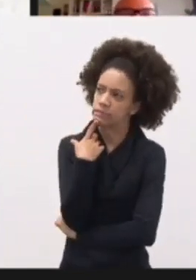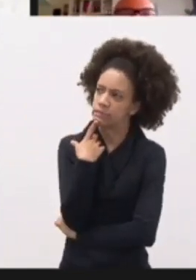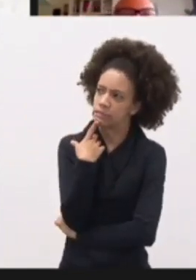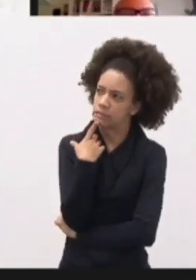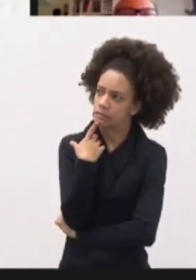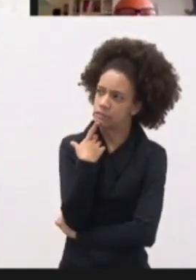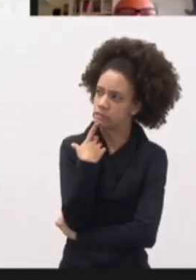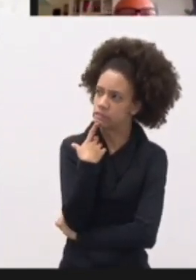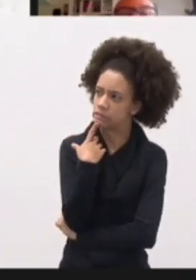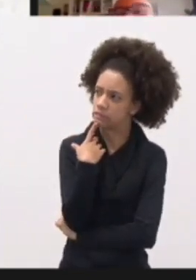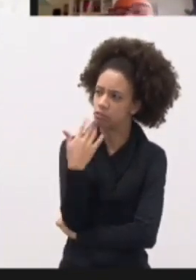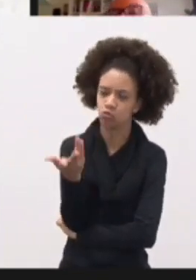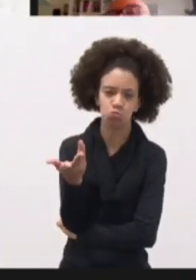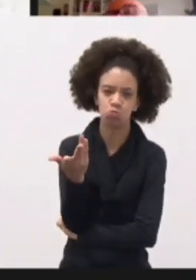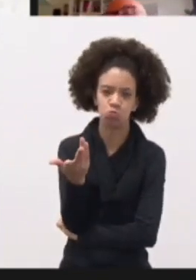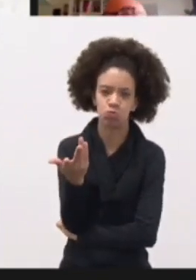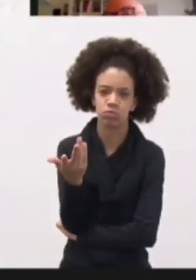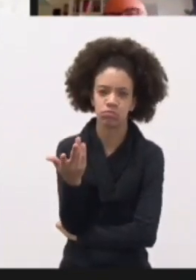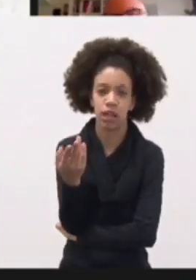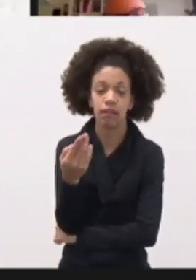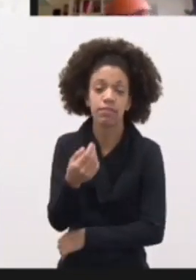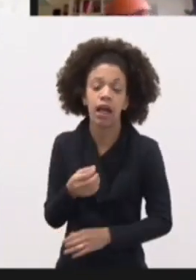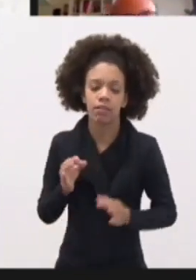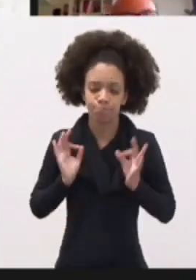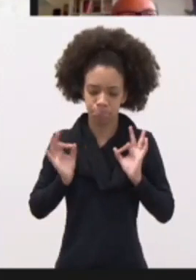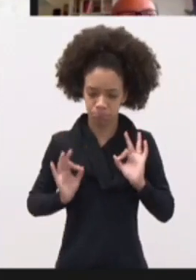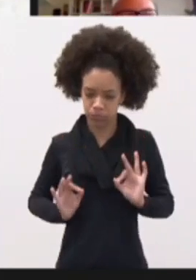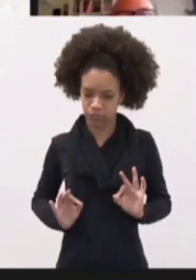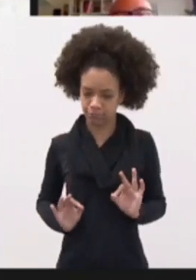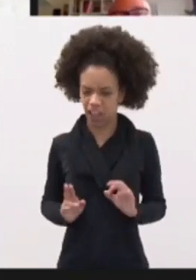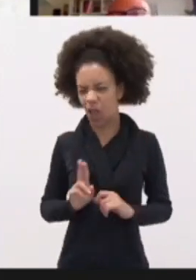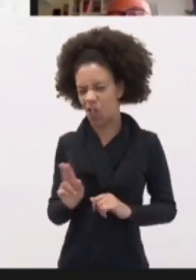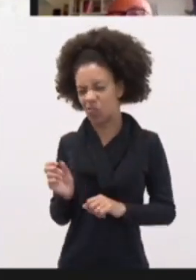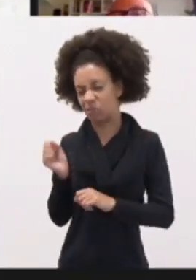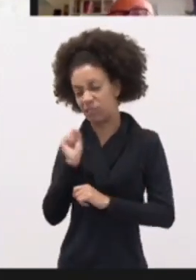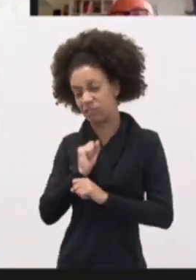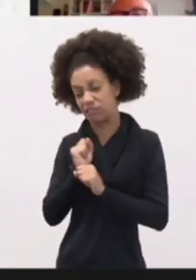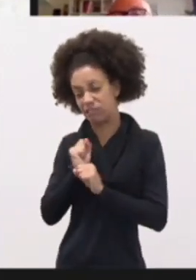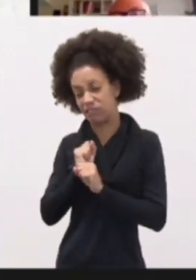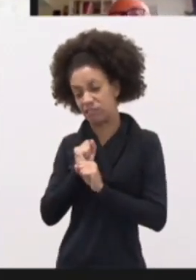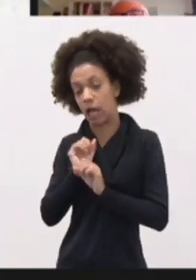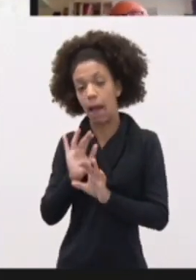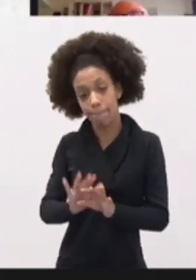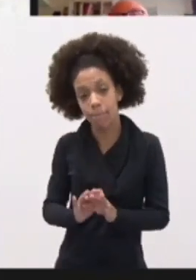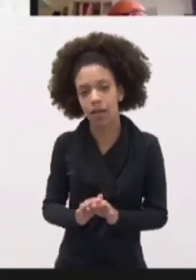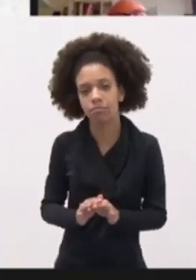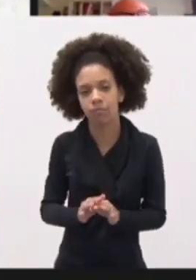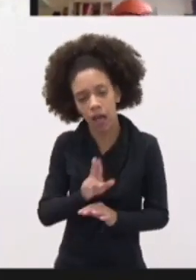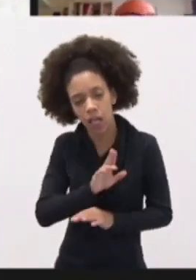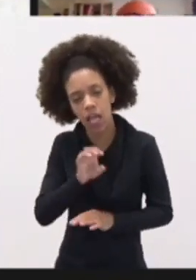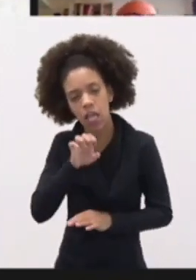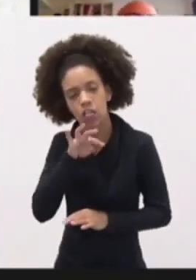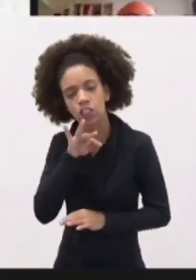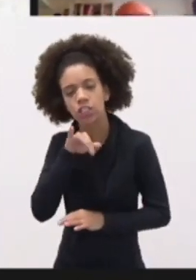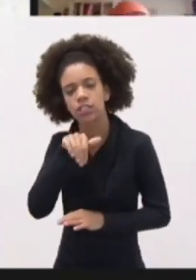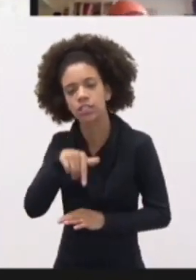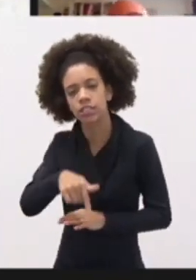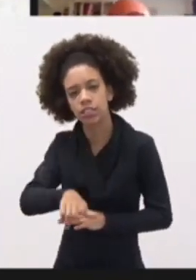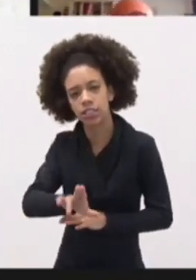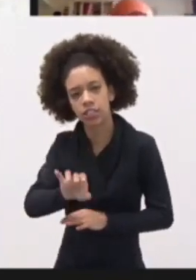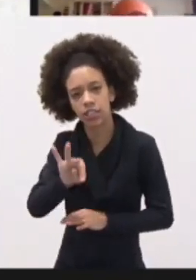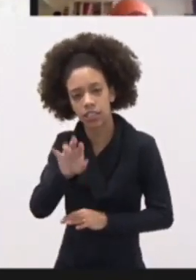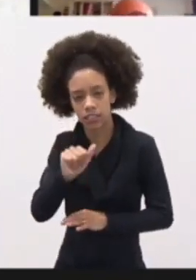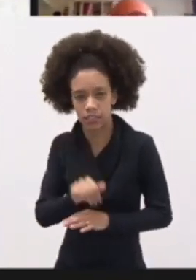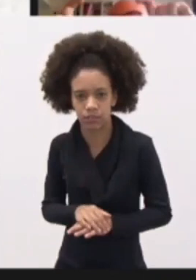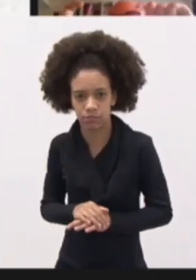do que a gente chama do netiqueta, né? É um nome antigo, gente, mas a gente falava muito em netiqueta. Você vai entrar num fórum, então não escreve